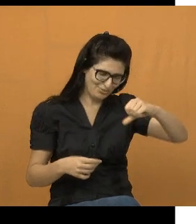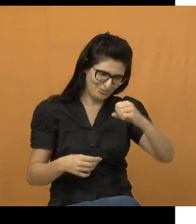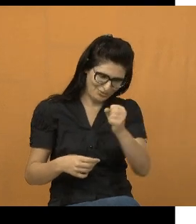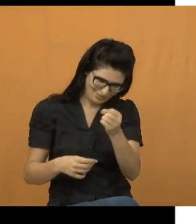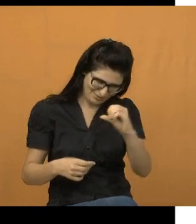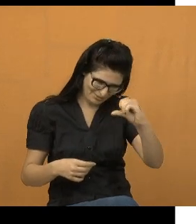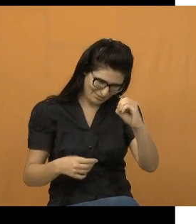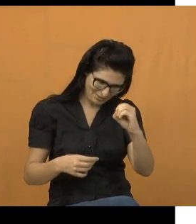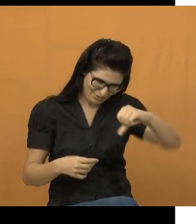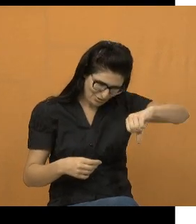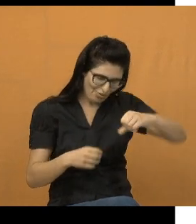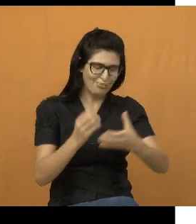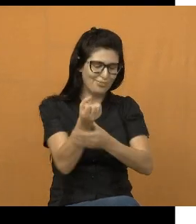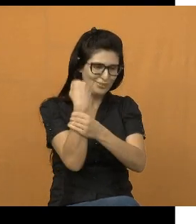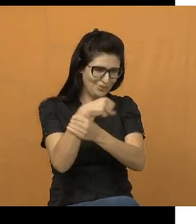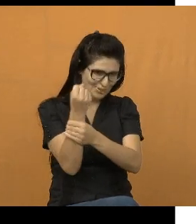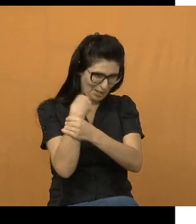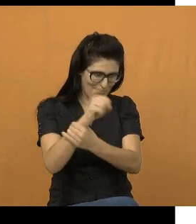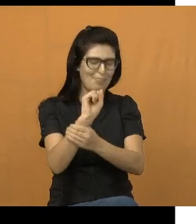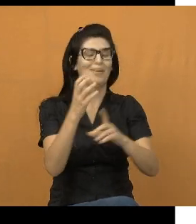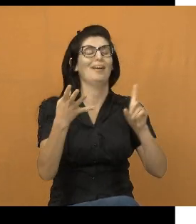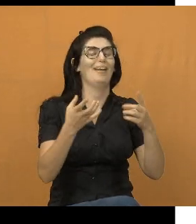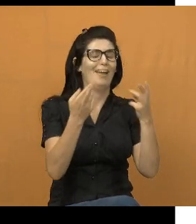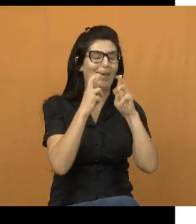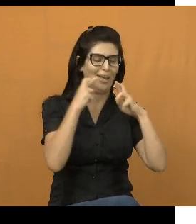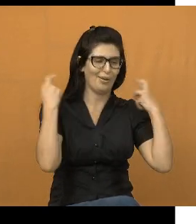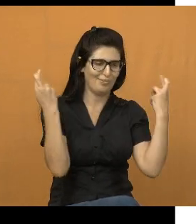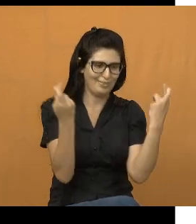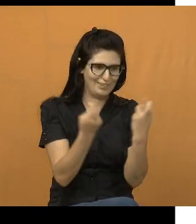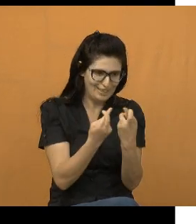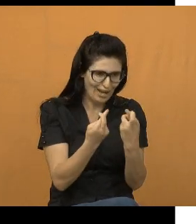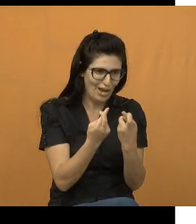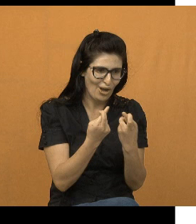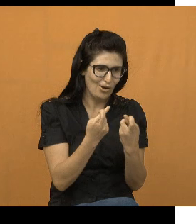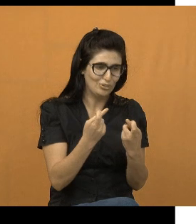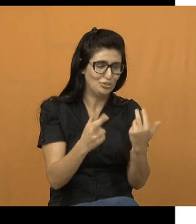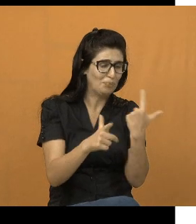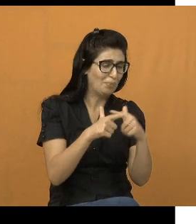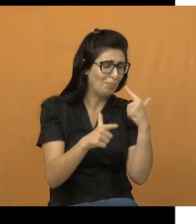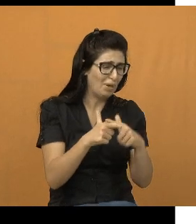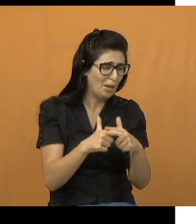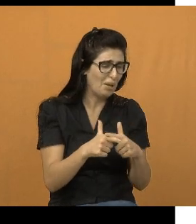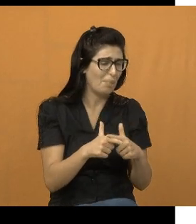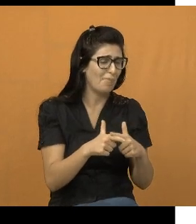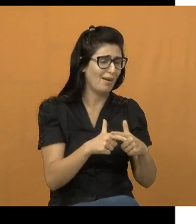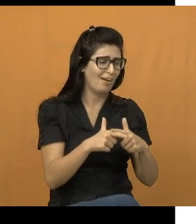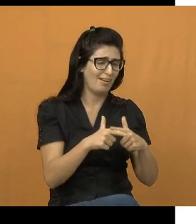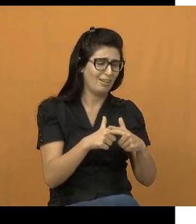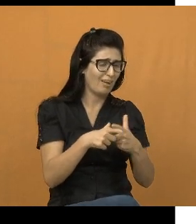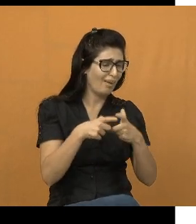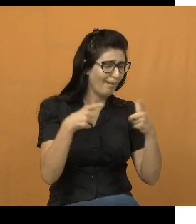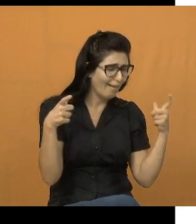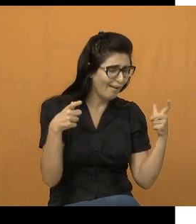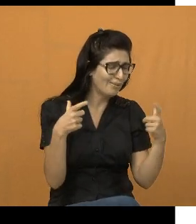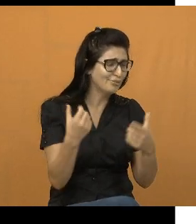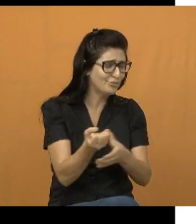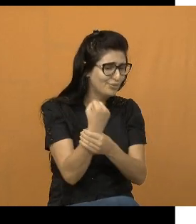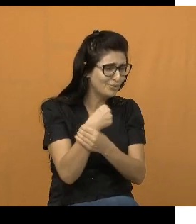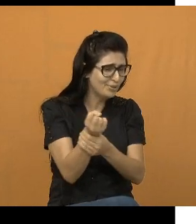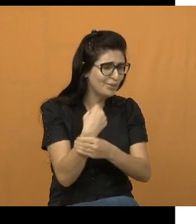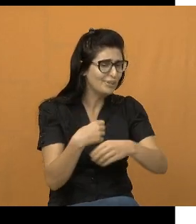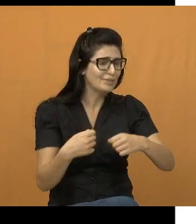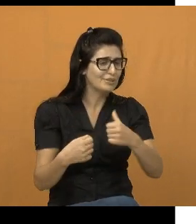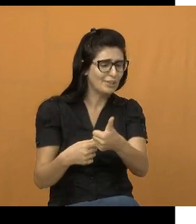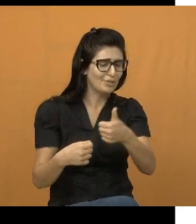117 reuniões para discussão de casos mais complexos, que é a reunião de projeto terapêutico,